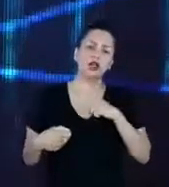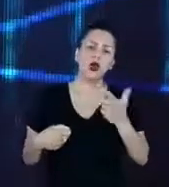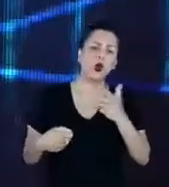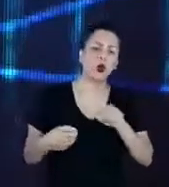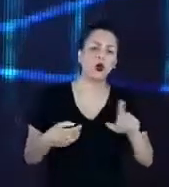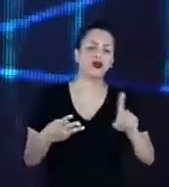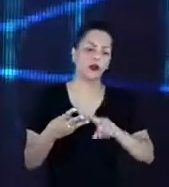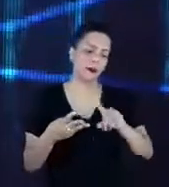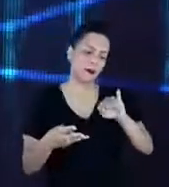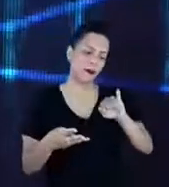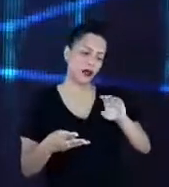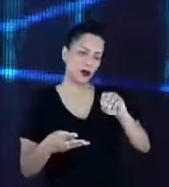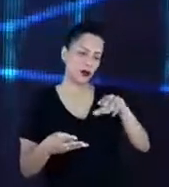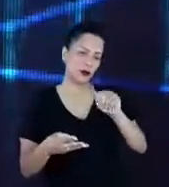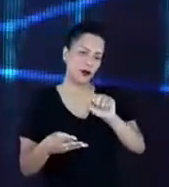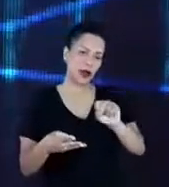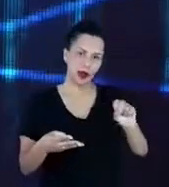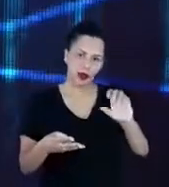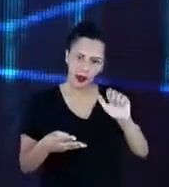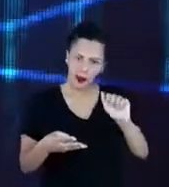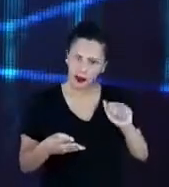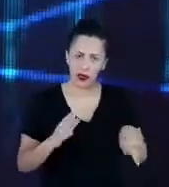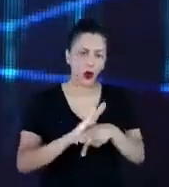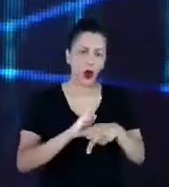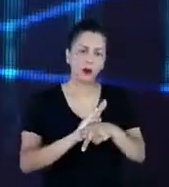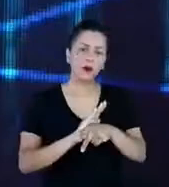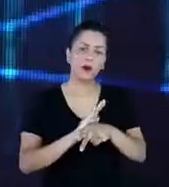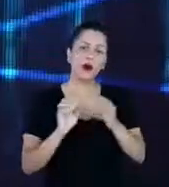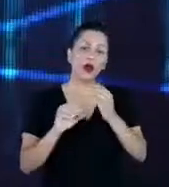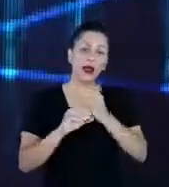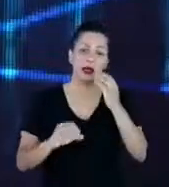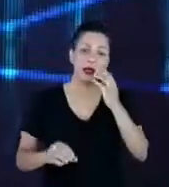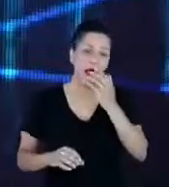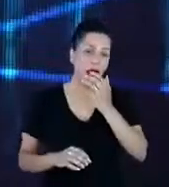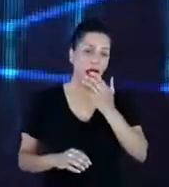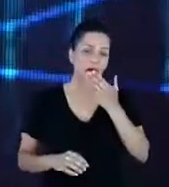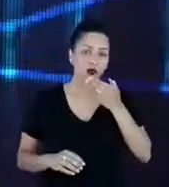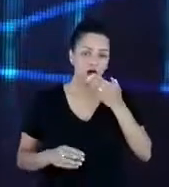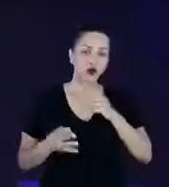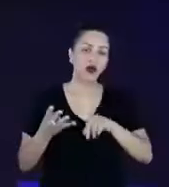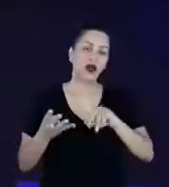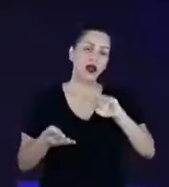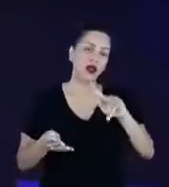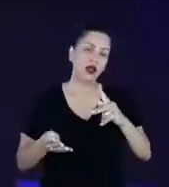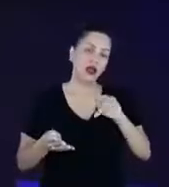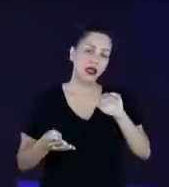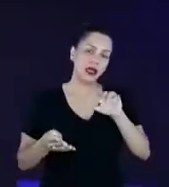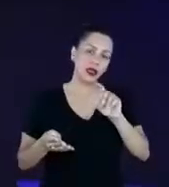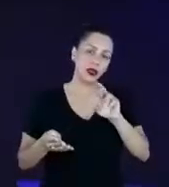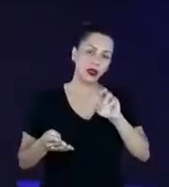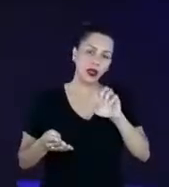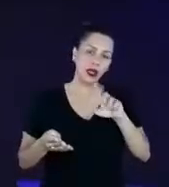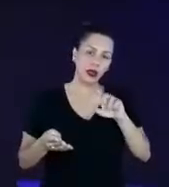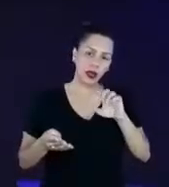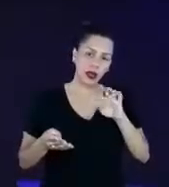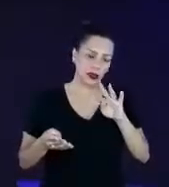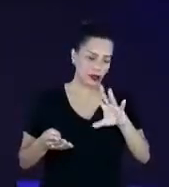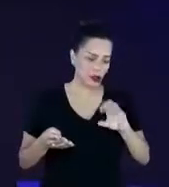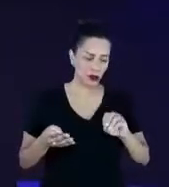de cana-de-açúcar aqui no Sudeste e Centro-Oeste. Hidrelétricas, o André falou agora há pouco. Temos que continuar desenvolvendo,